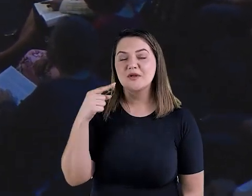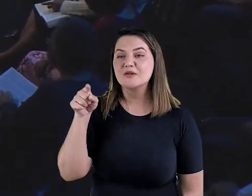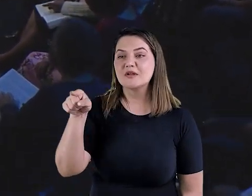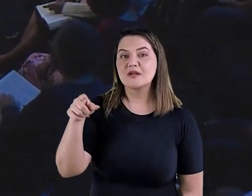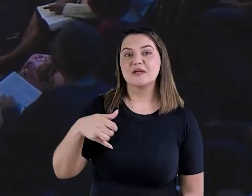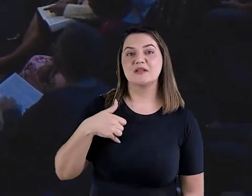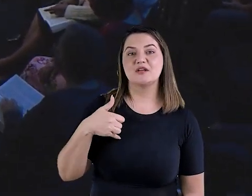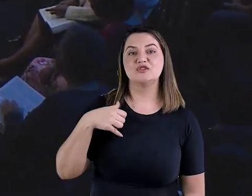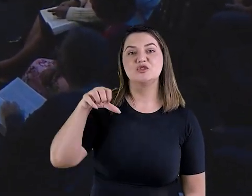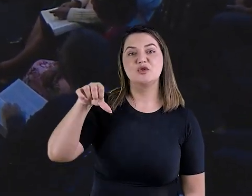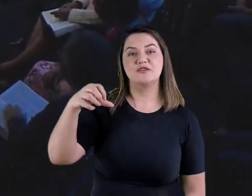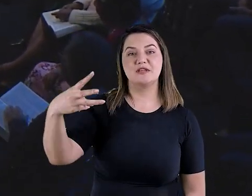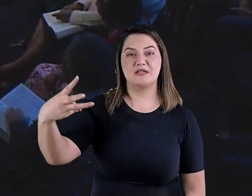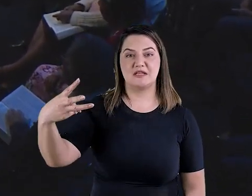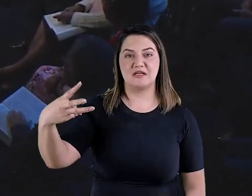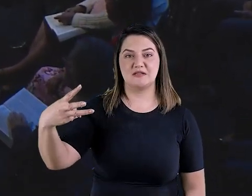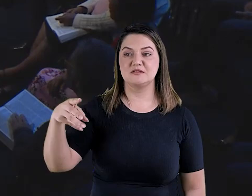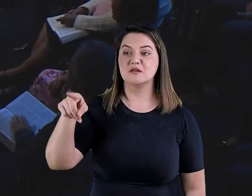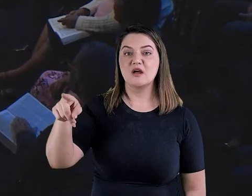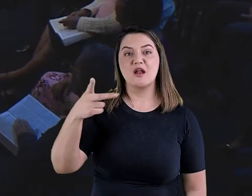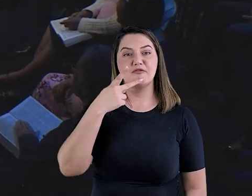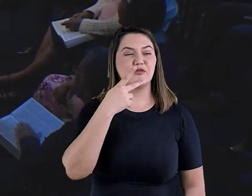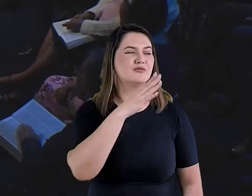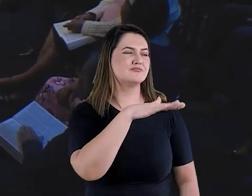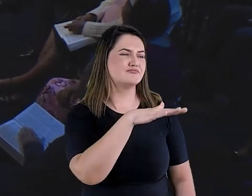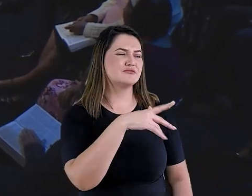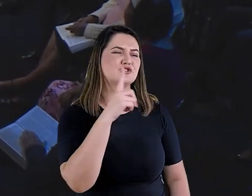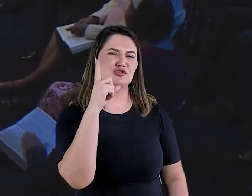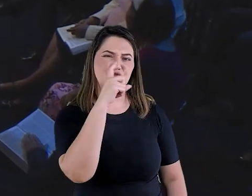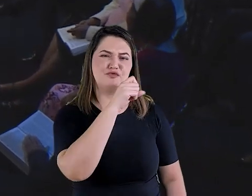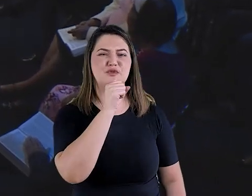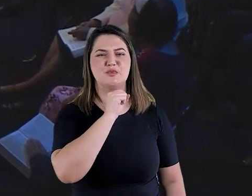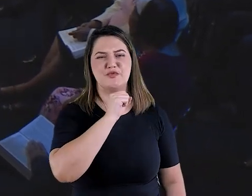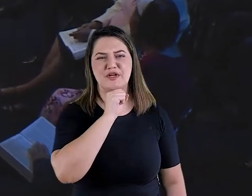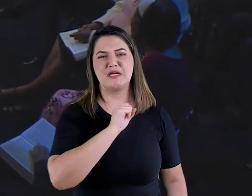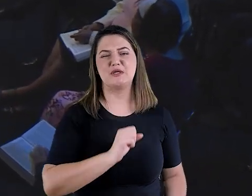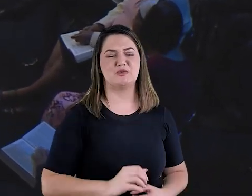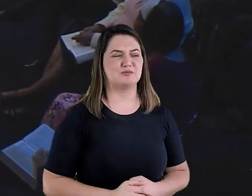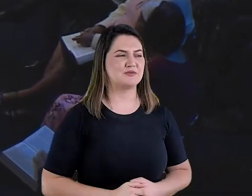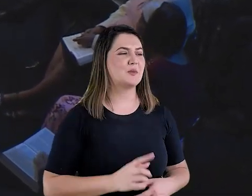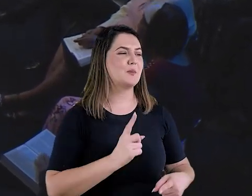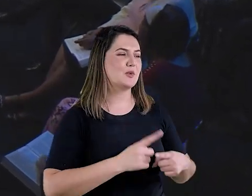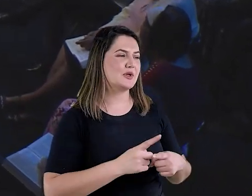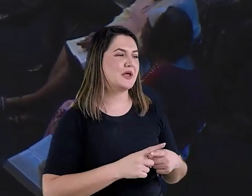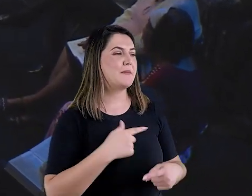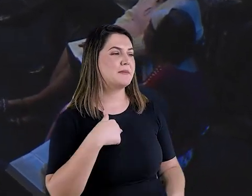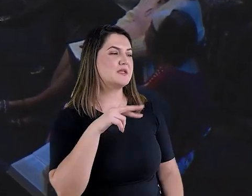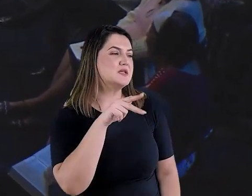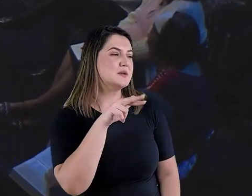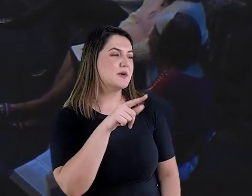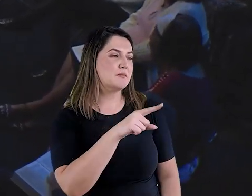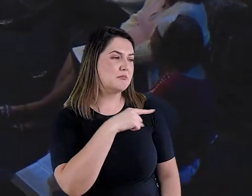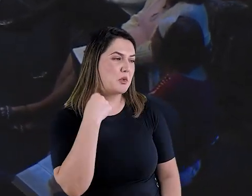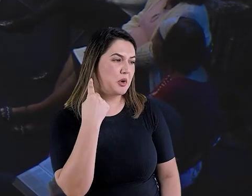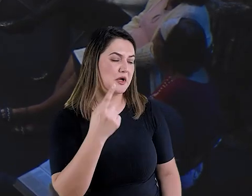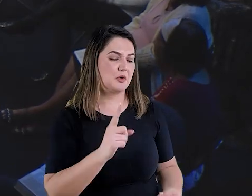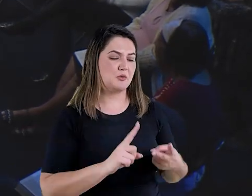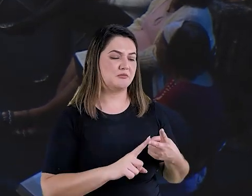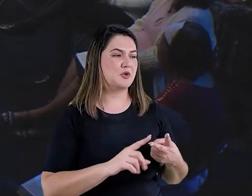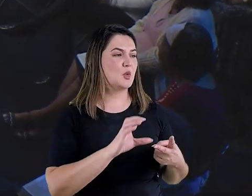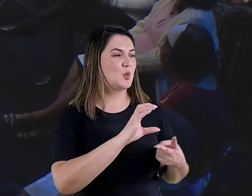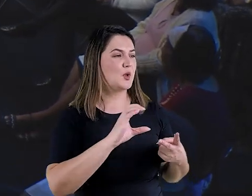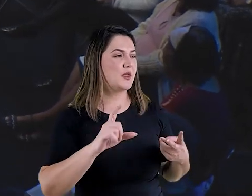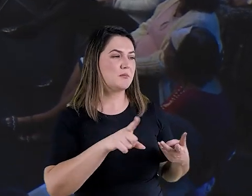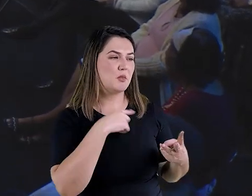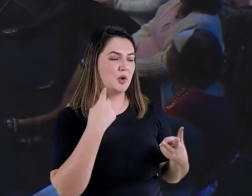atrás, ela falou assim para mim: Rafael, é muito difícil envelhecer, porque eu já perdi todas as minhas irmãs,